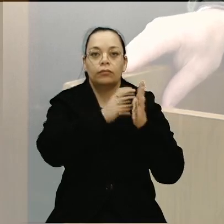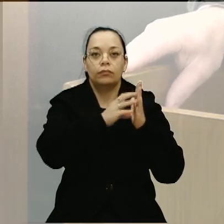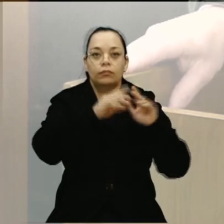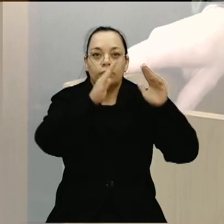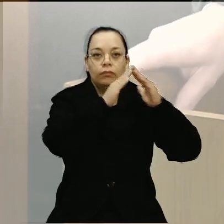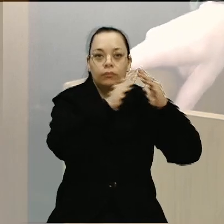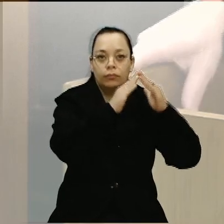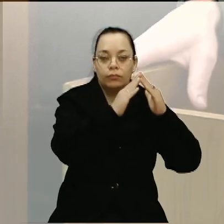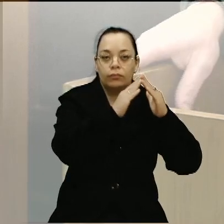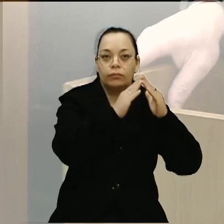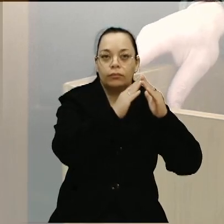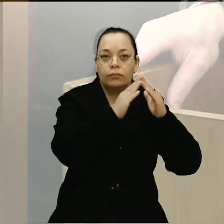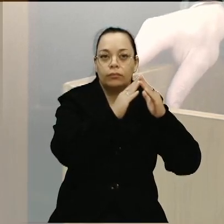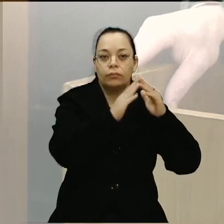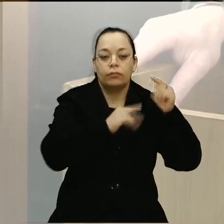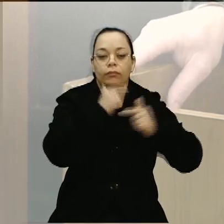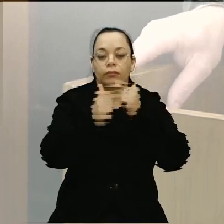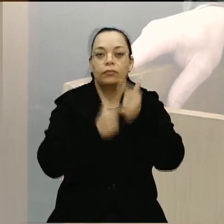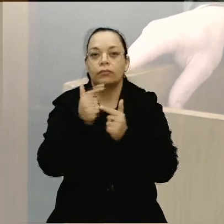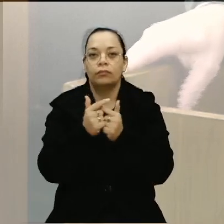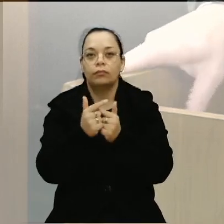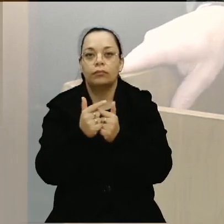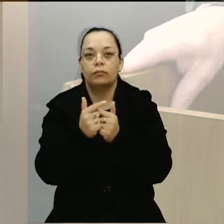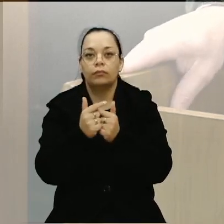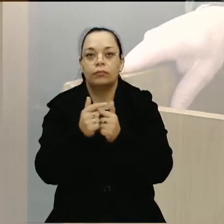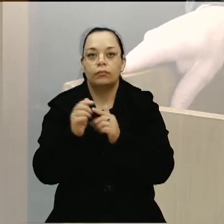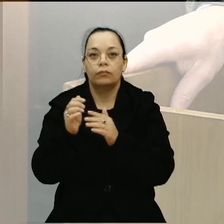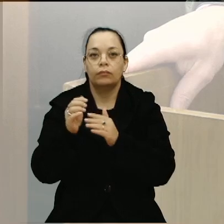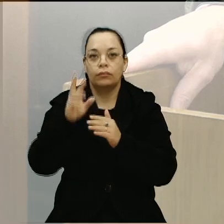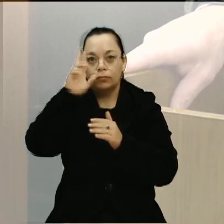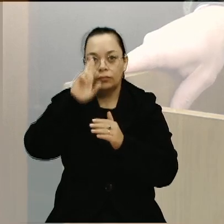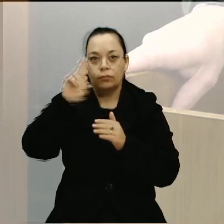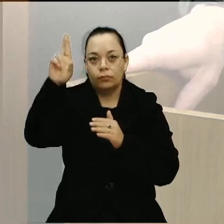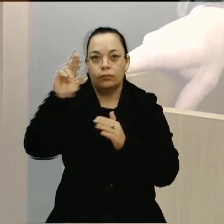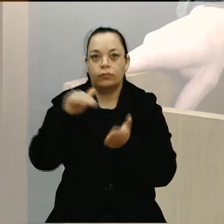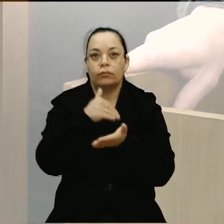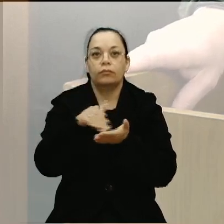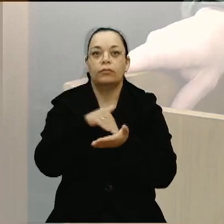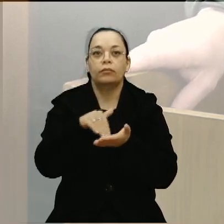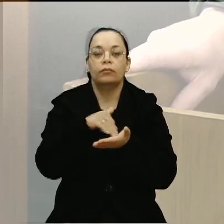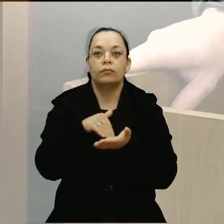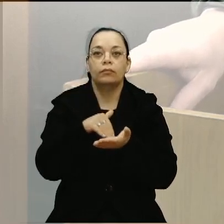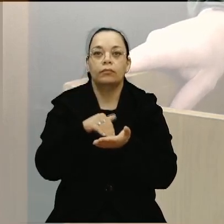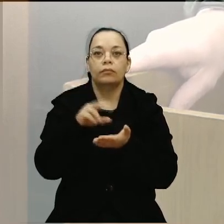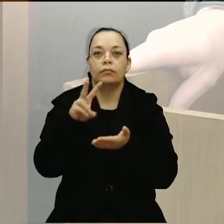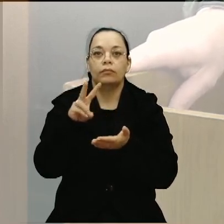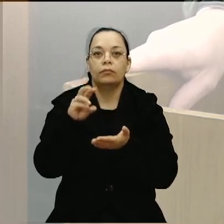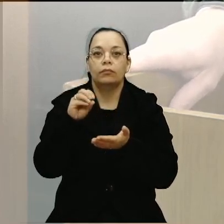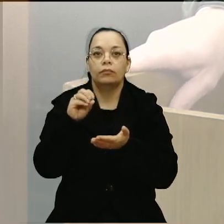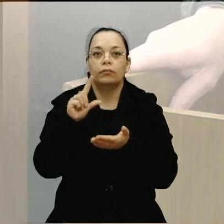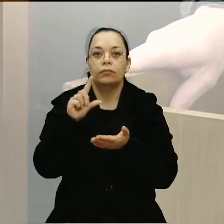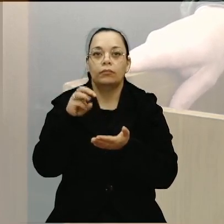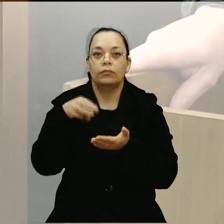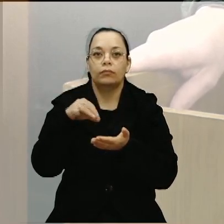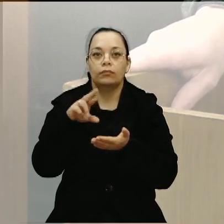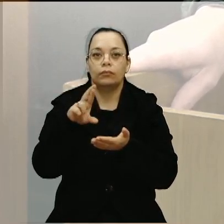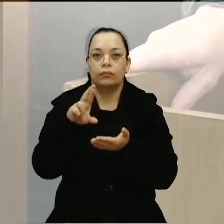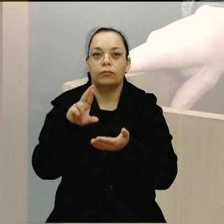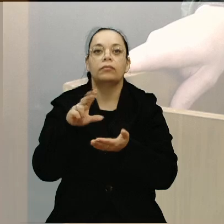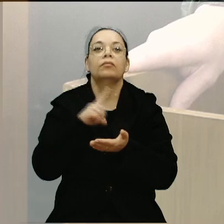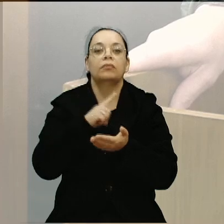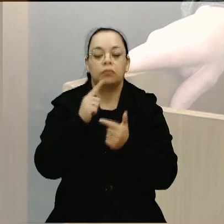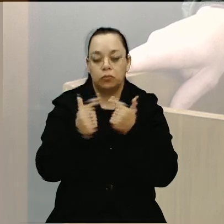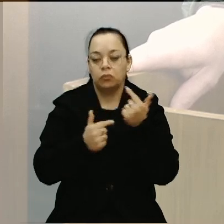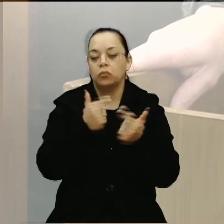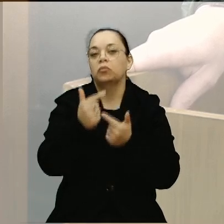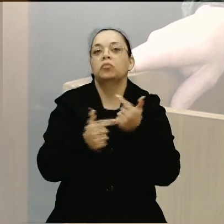habitação, através do trabalho comandado hoje pelo secretário Volmir Mosquen. Nós temos ali diversos